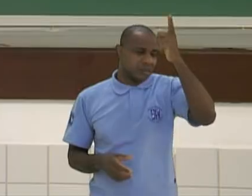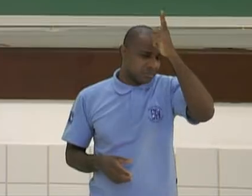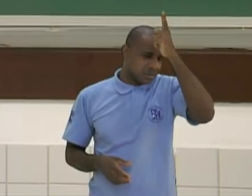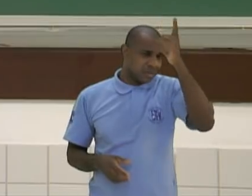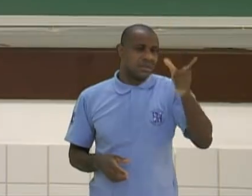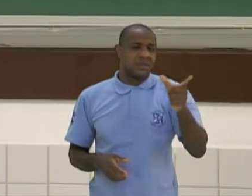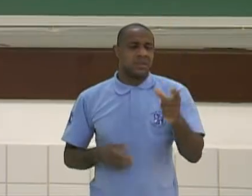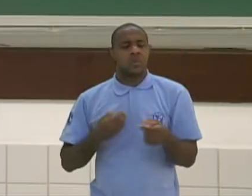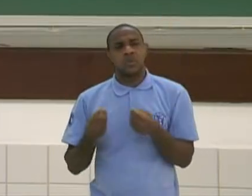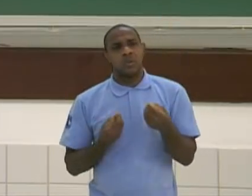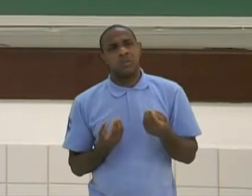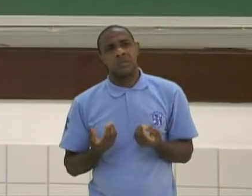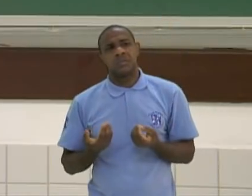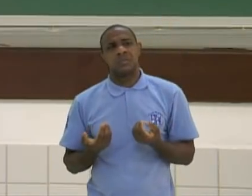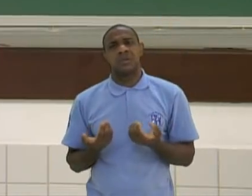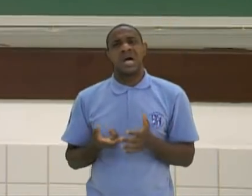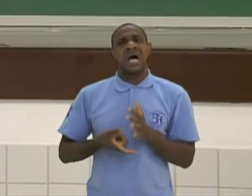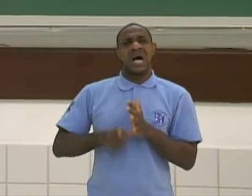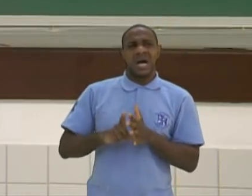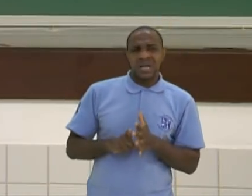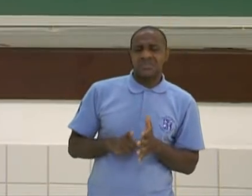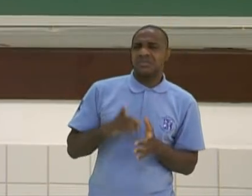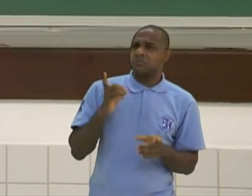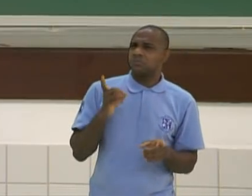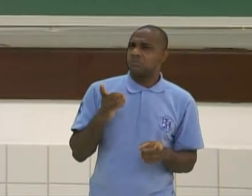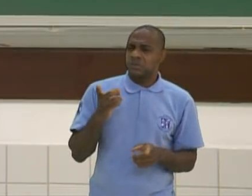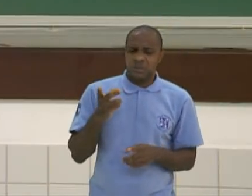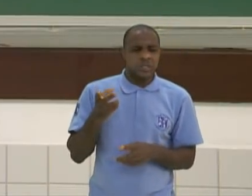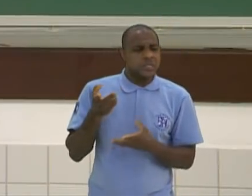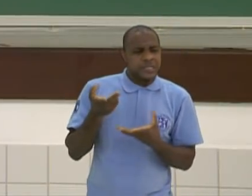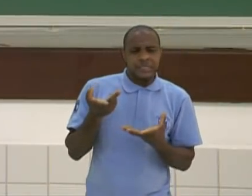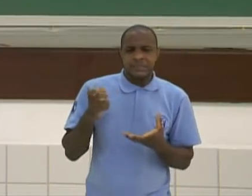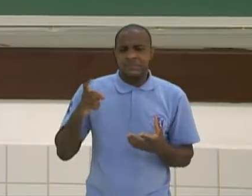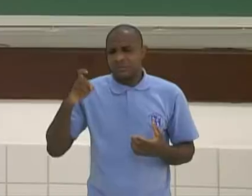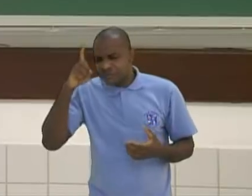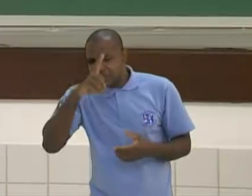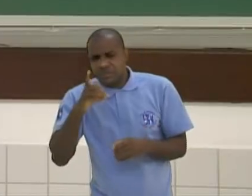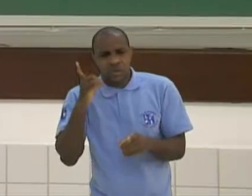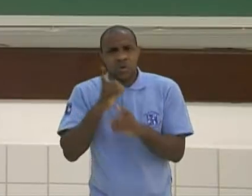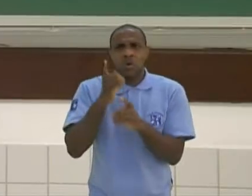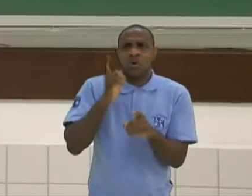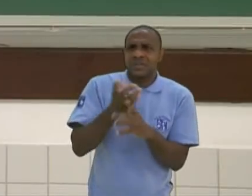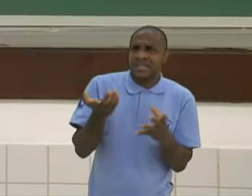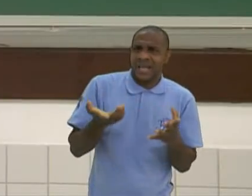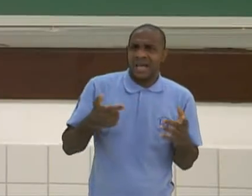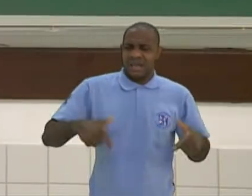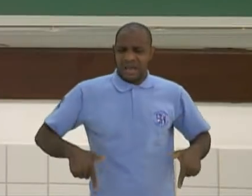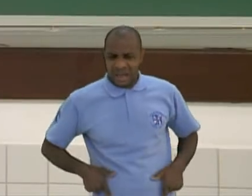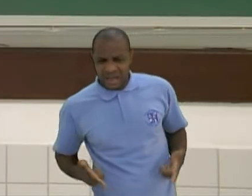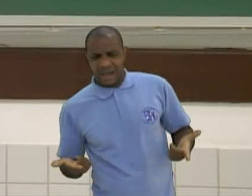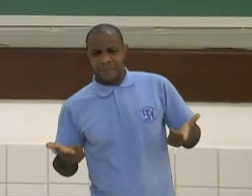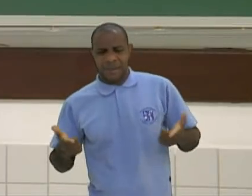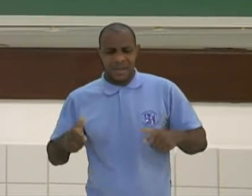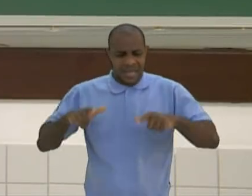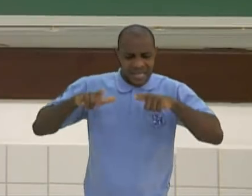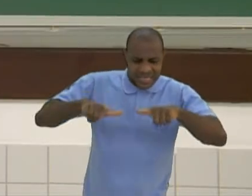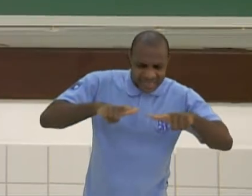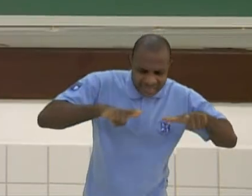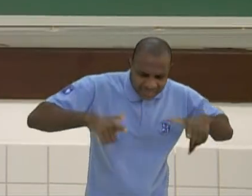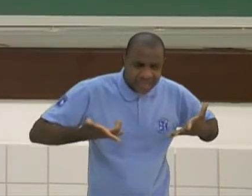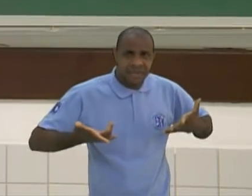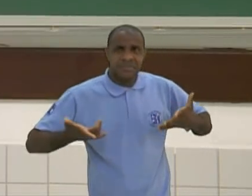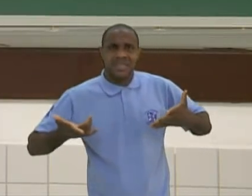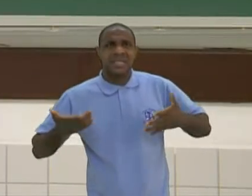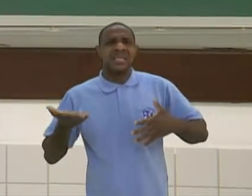mosaico, mas antes, como é difícil achar objetos, cerâmicas, armas, que realmente seja